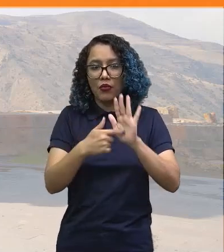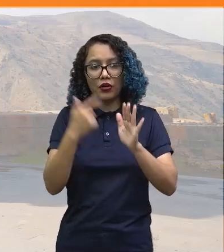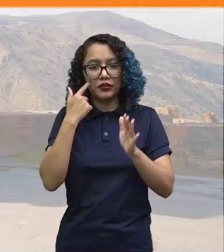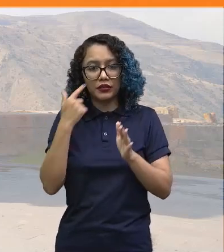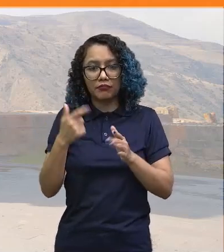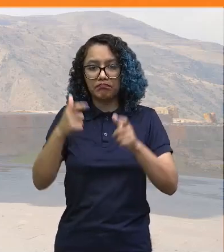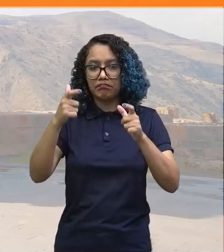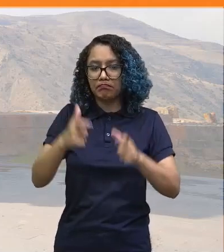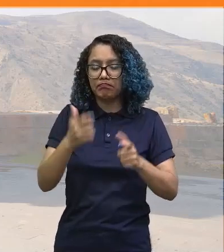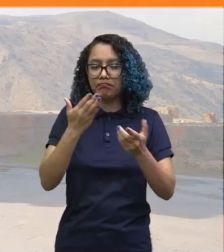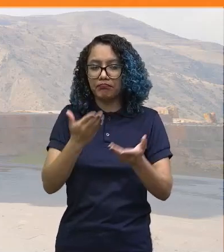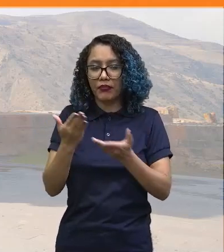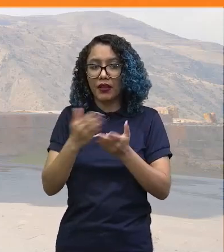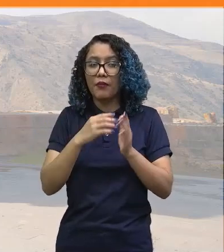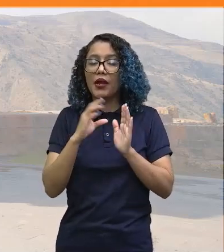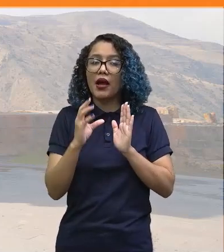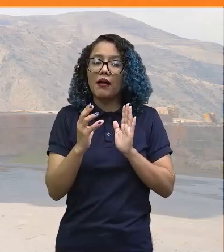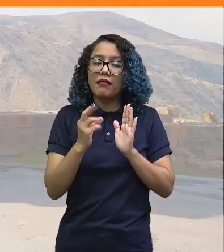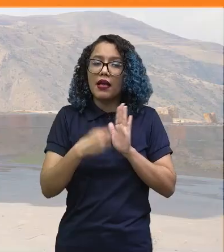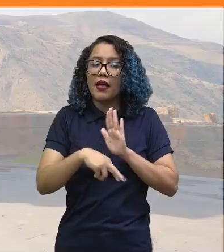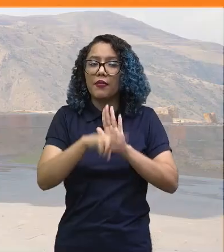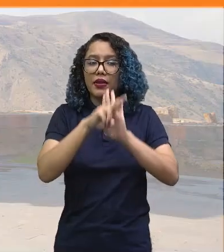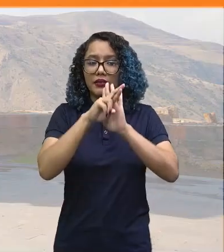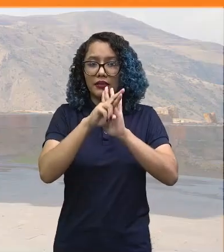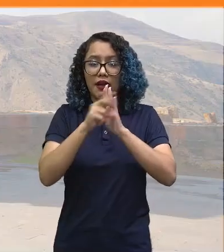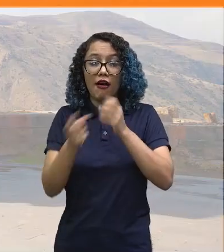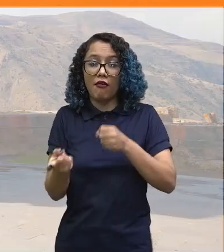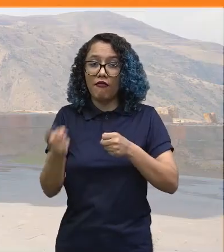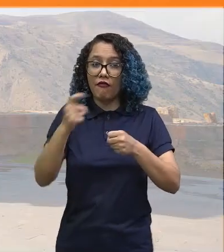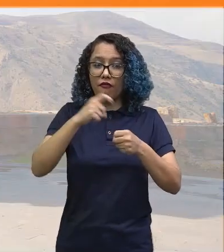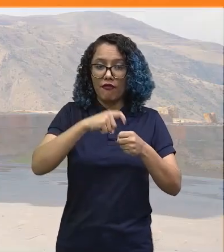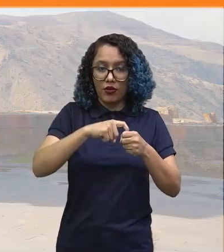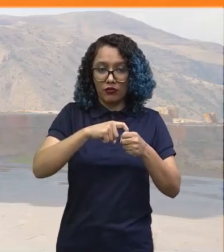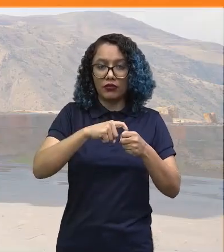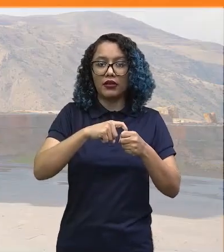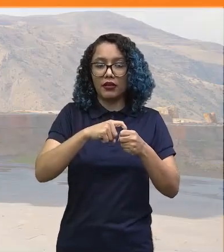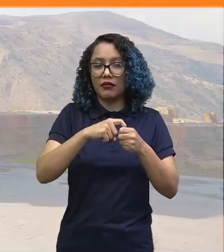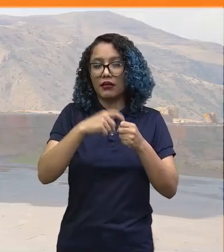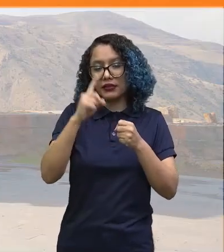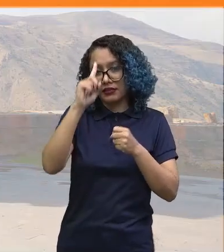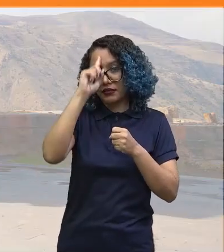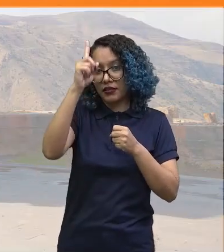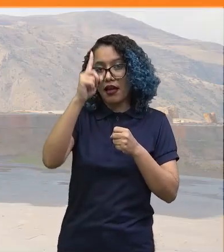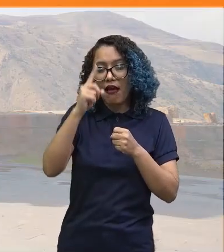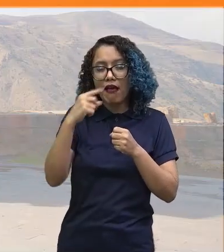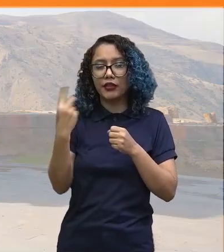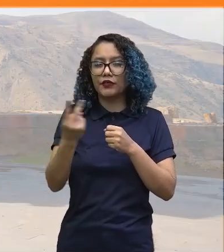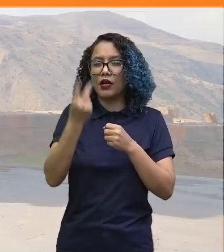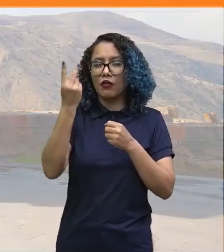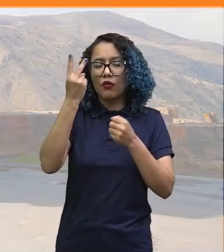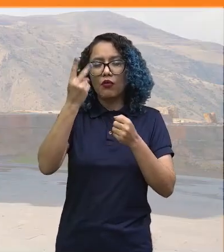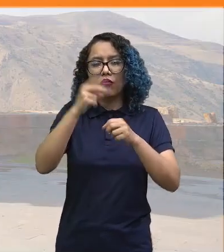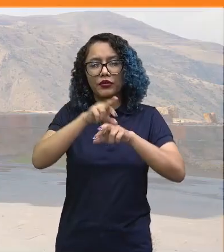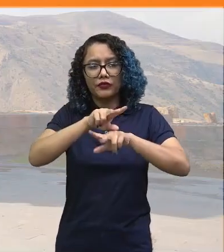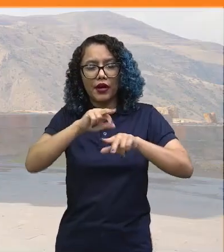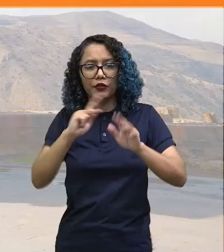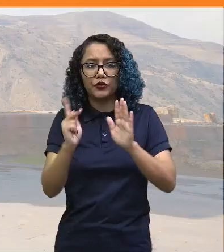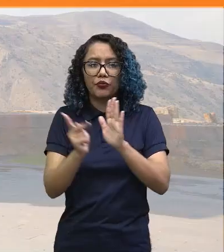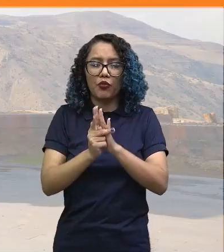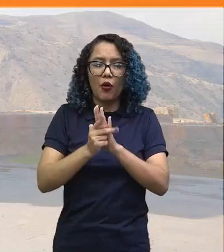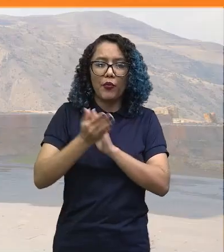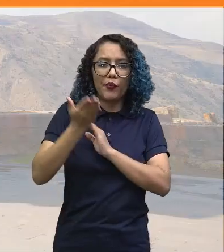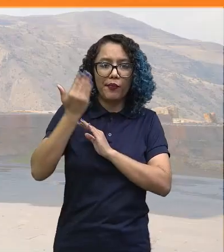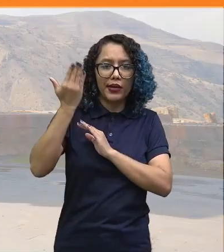templo, para simbolizar esse retorno às ideias, valores e estilos da antiguidade